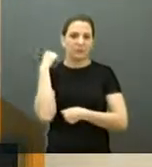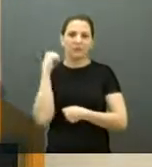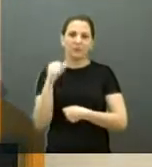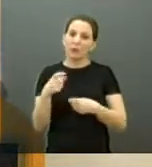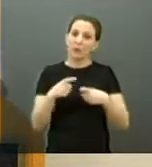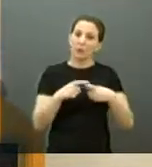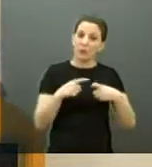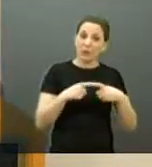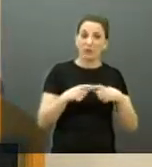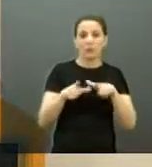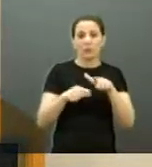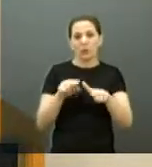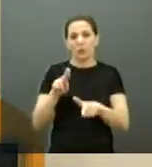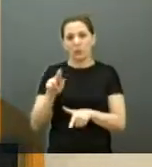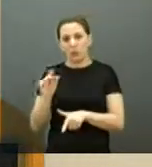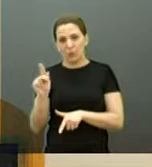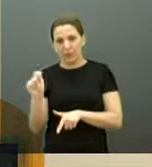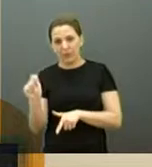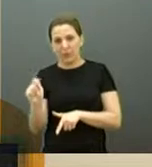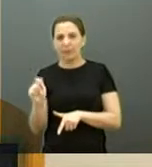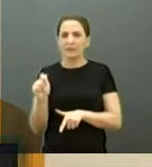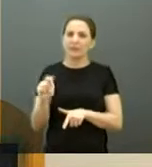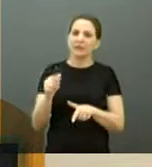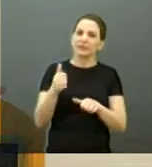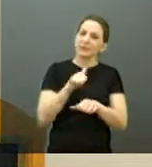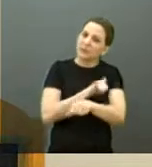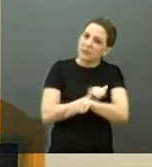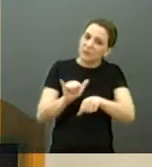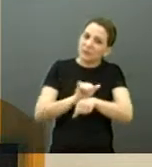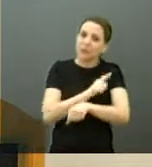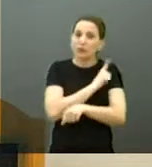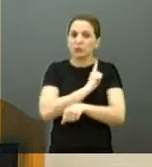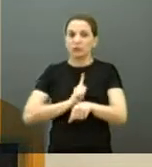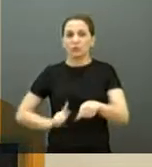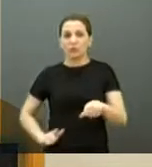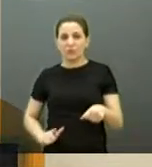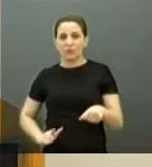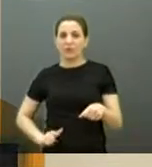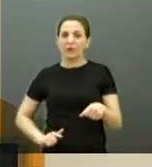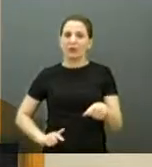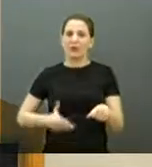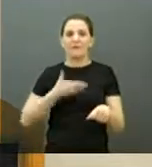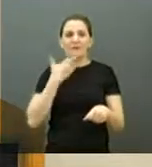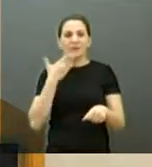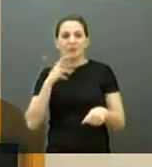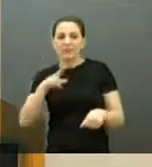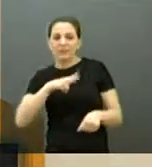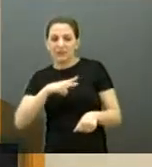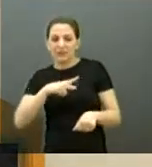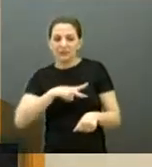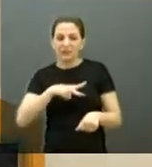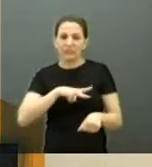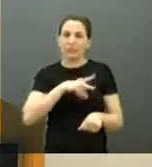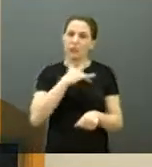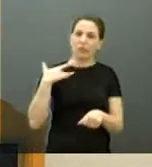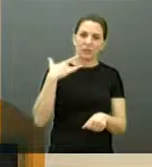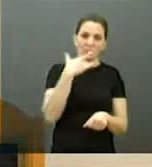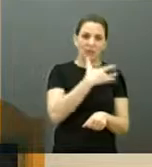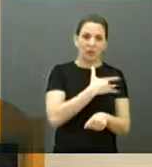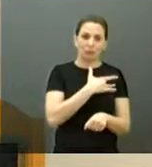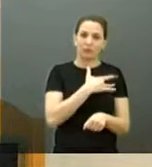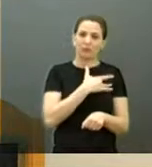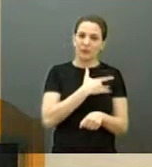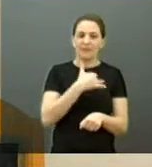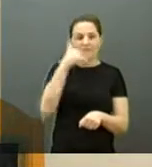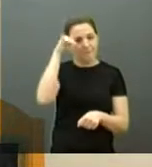que trabalhava na UPA, de ser uma estratégia do governo para poder facilitar o processo de terceirização. Então, para que a gente evite a